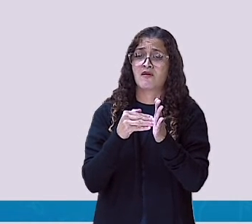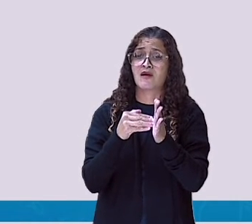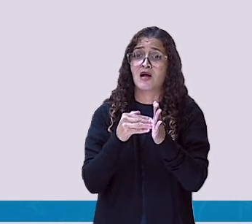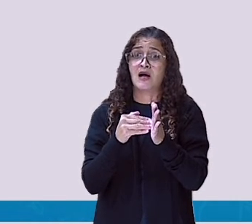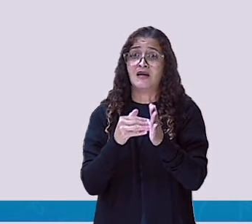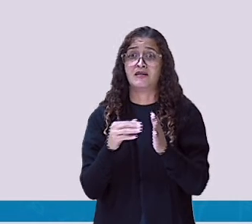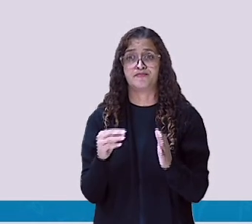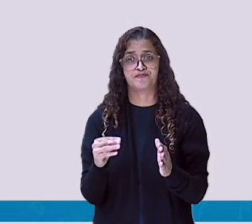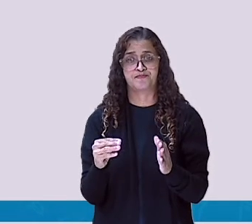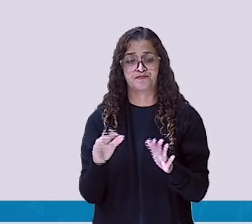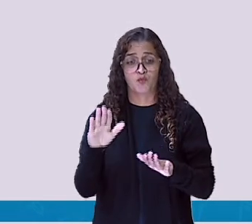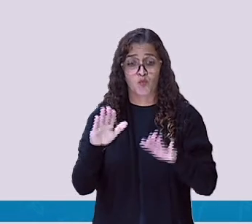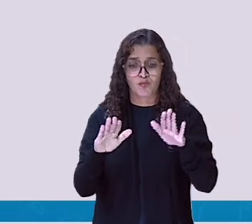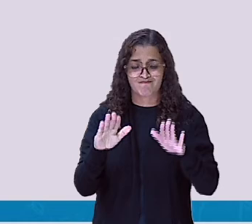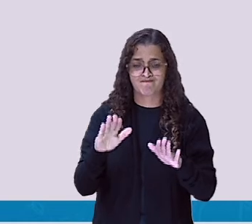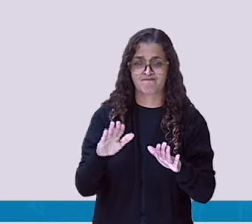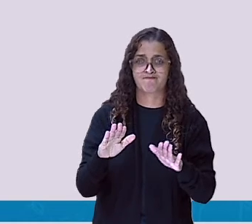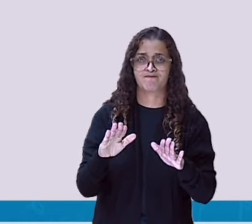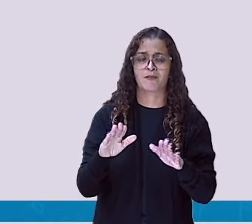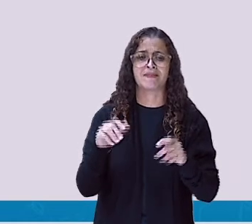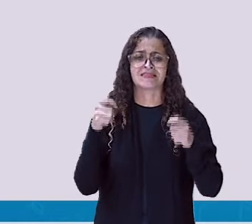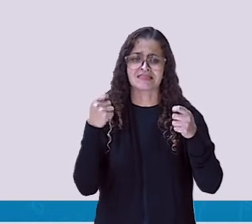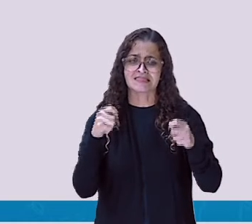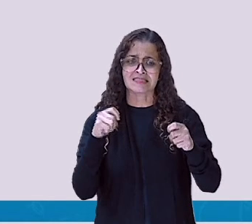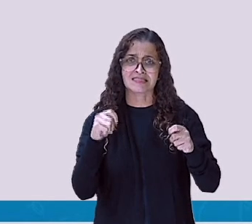de maior preferência, tá?